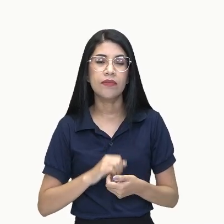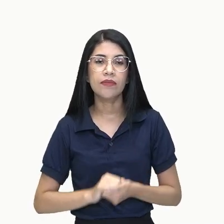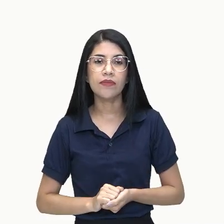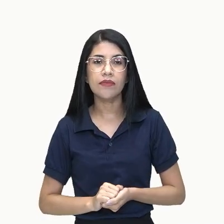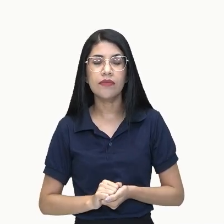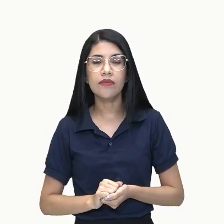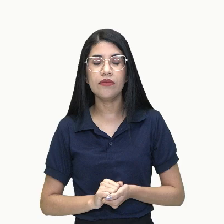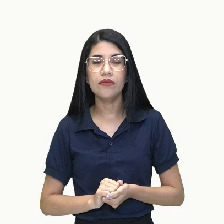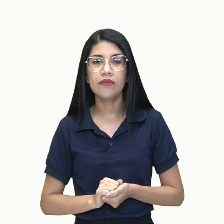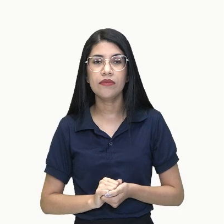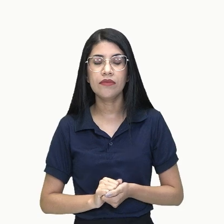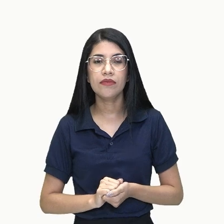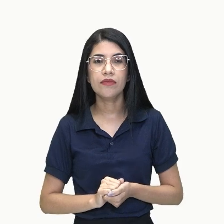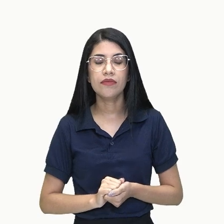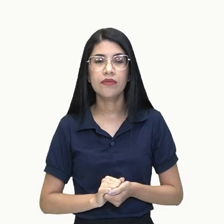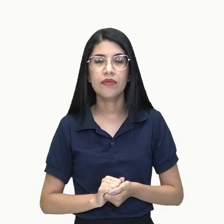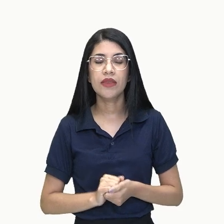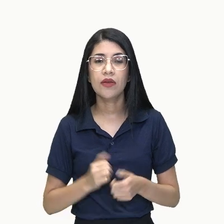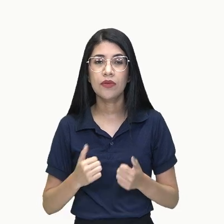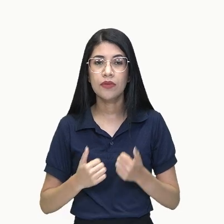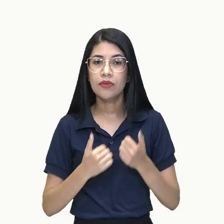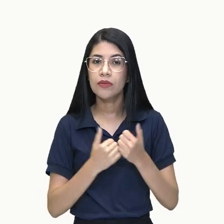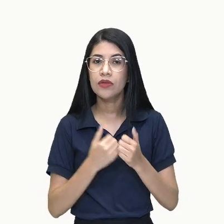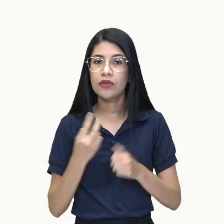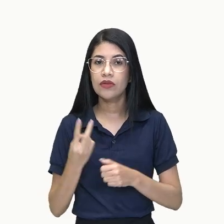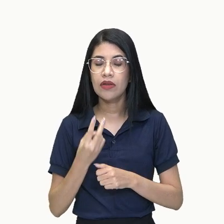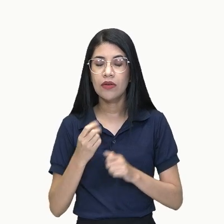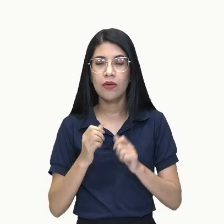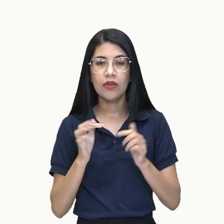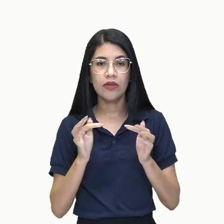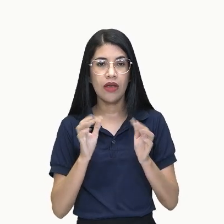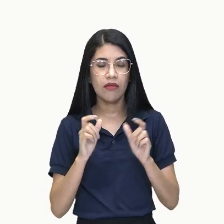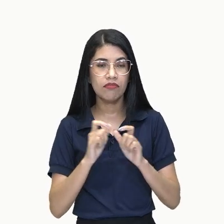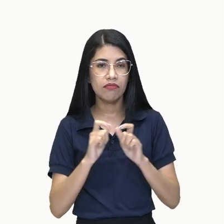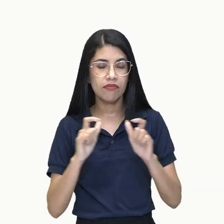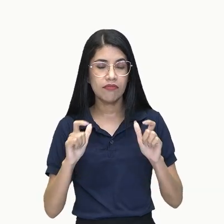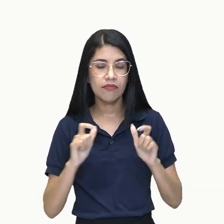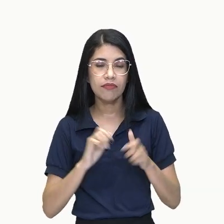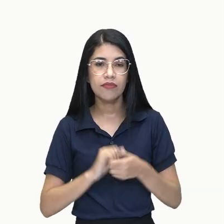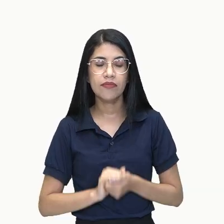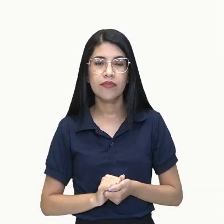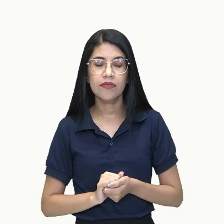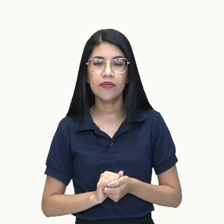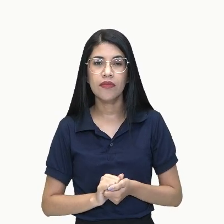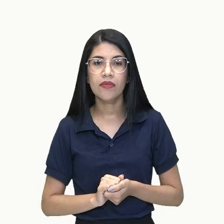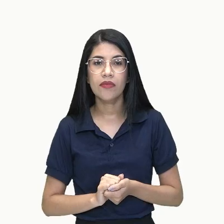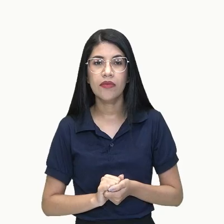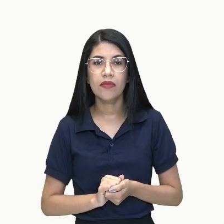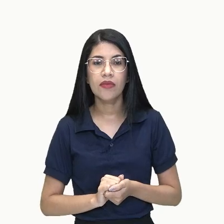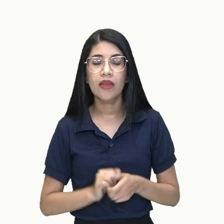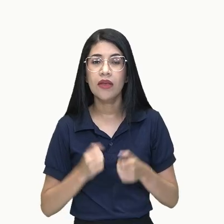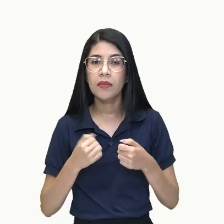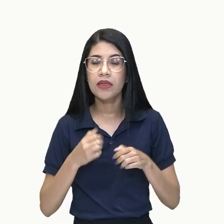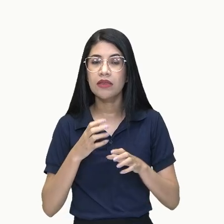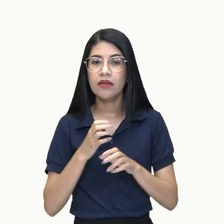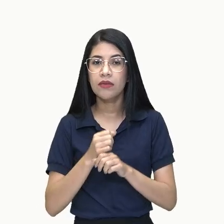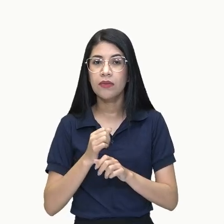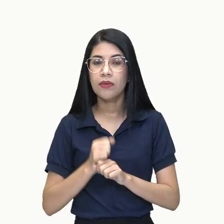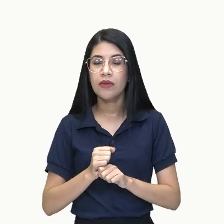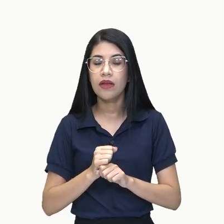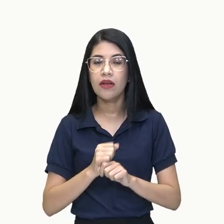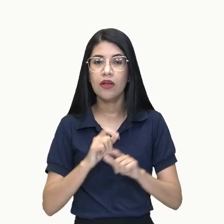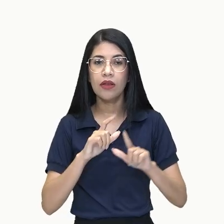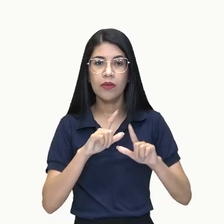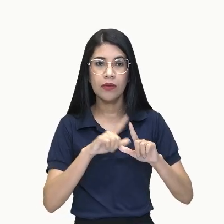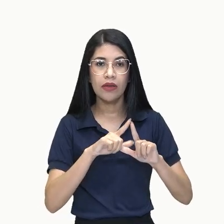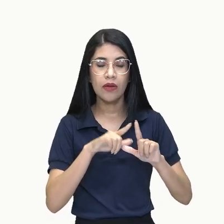certo? Então, né, vamos substituir esses valores na fórmula, lembrando, né, que na fórmula nós precisamos calcular a variação do